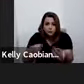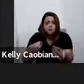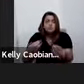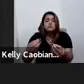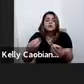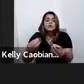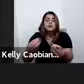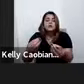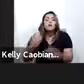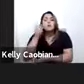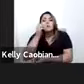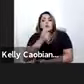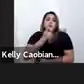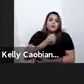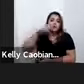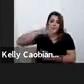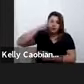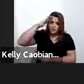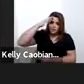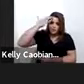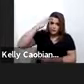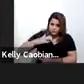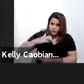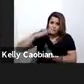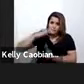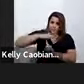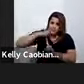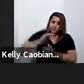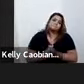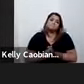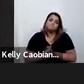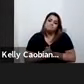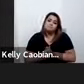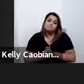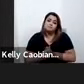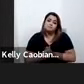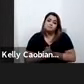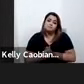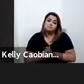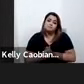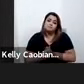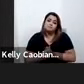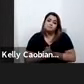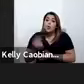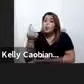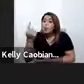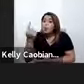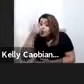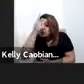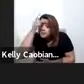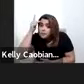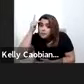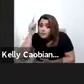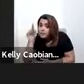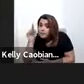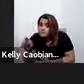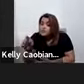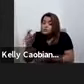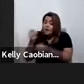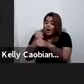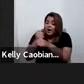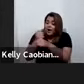e do Paraná. Na vida de uma pessoa, 100 anos é um signo de